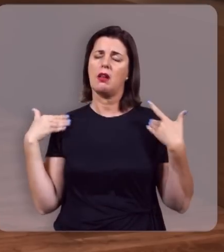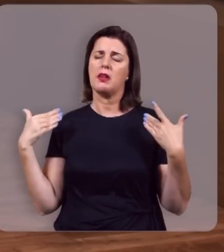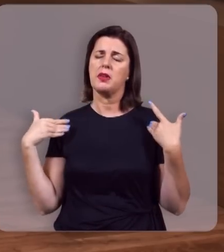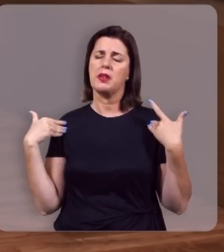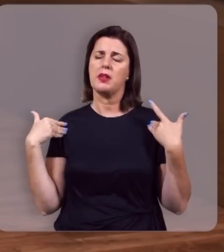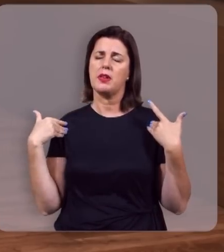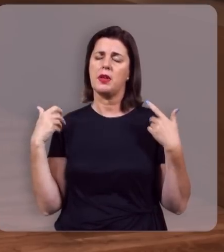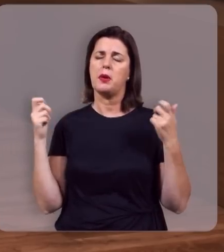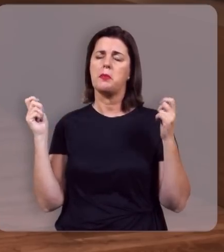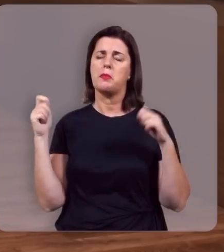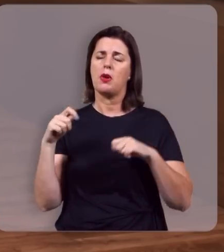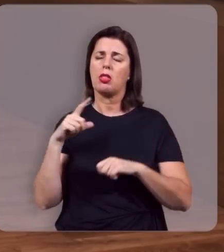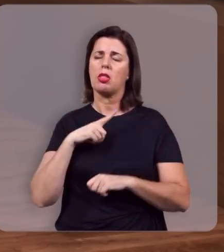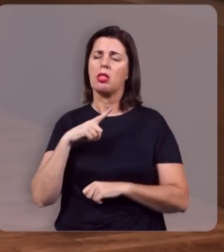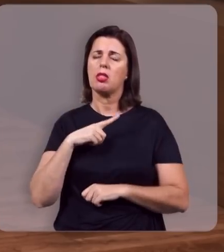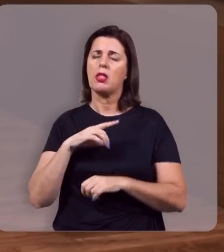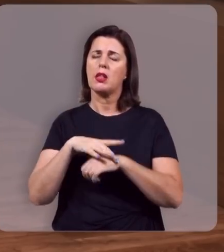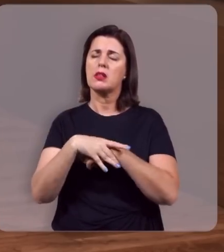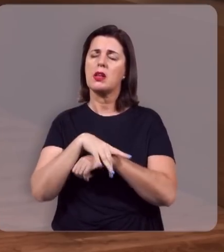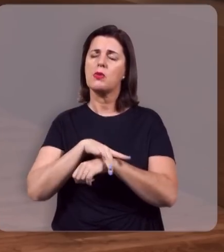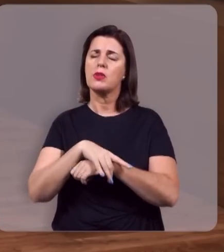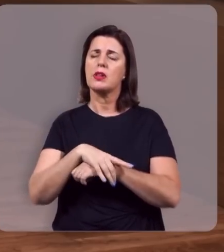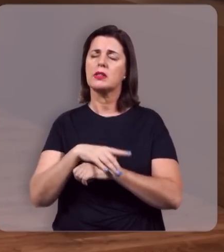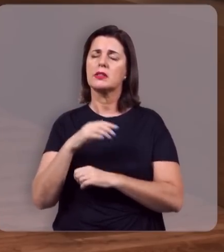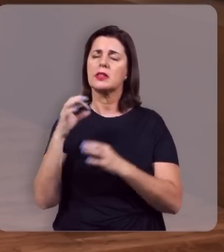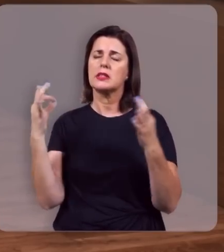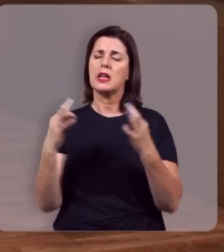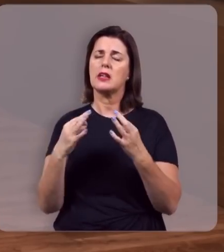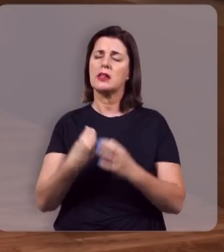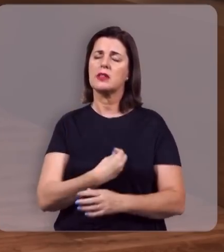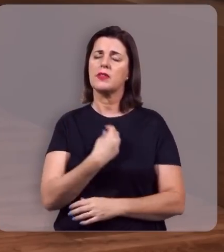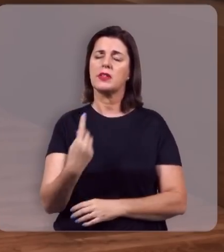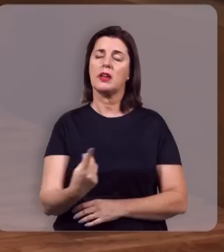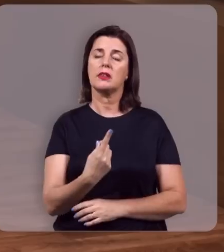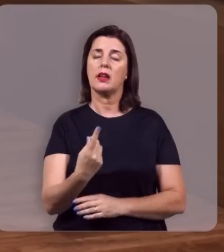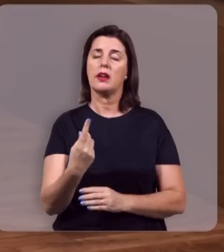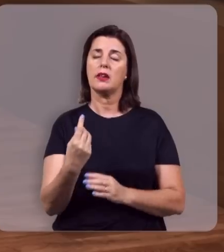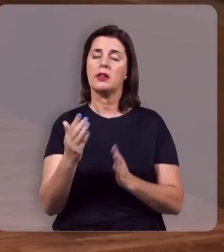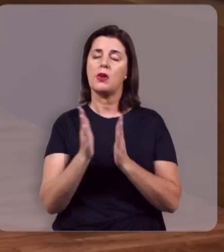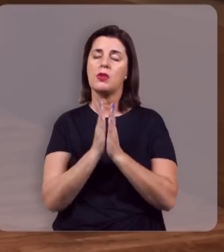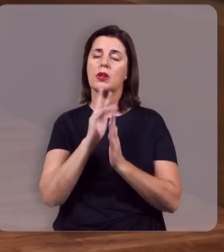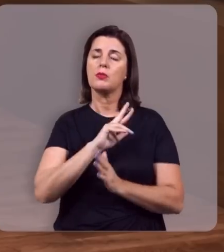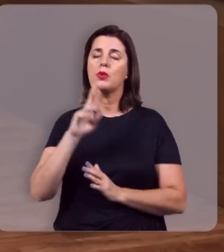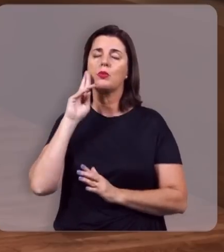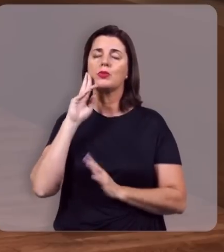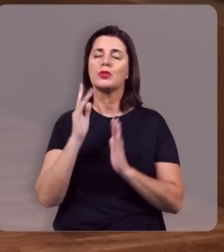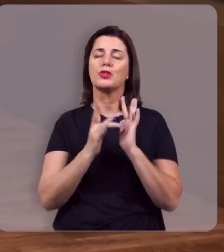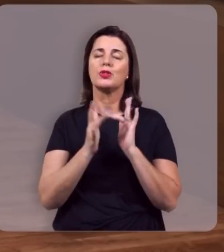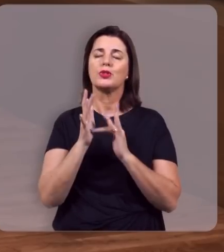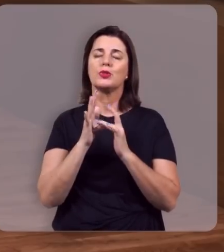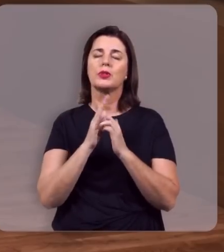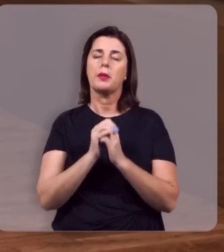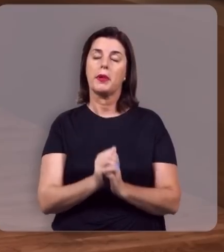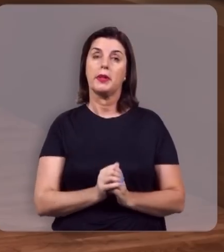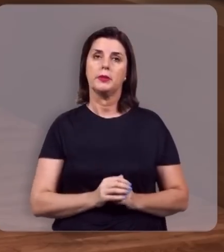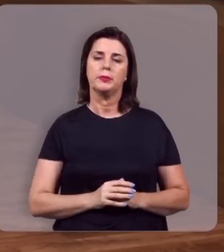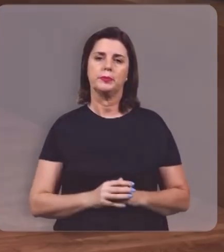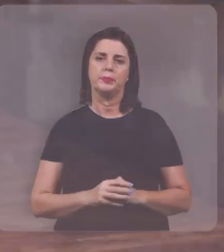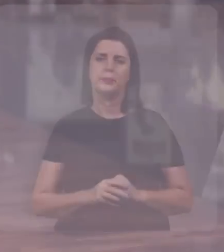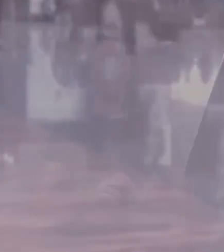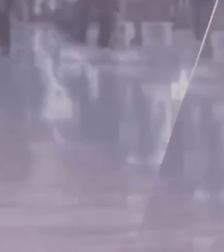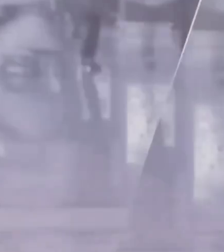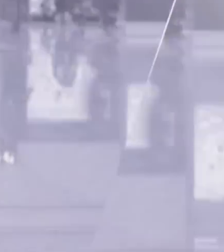alegria, para que haja segurança e certeza da vida eterna. Oramos assim em nome de Jesus.